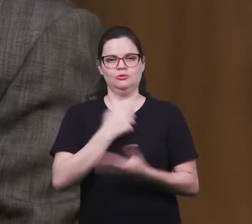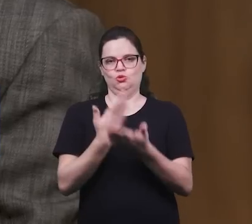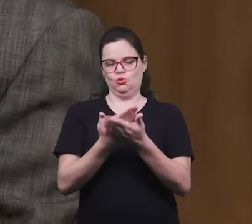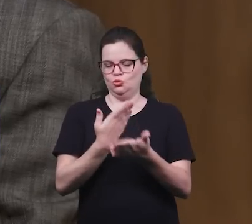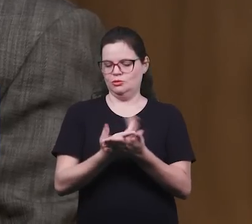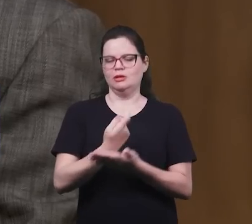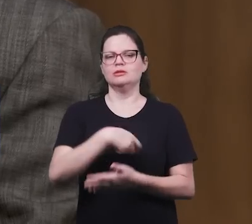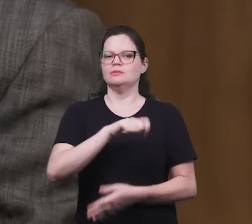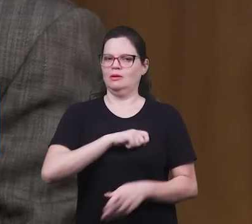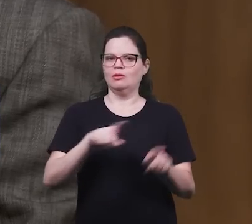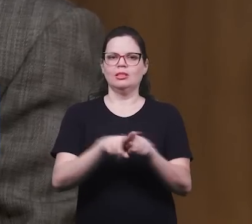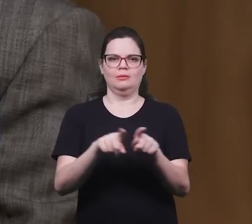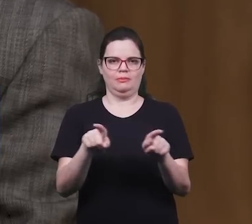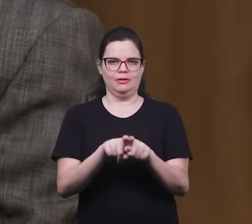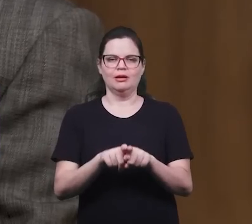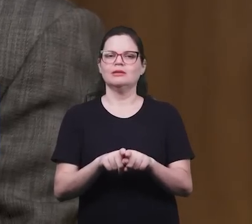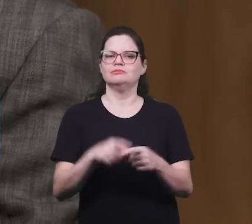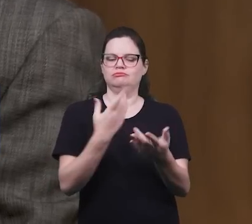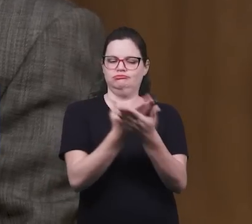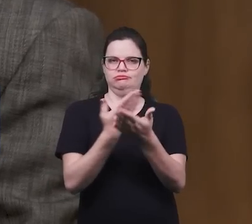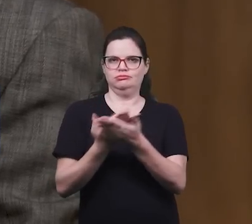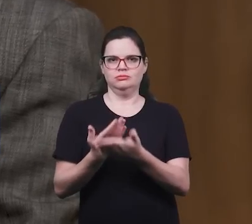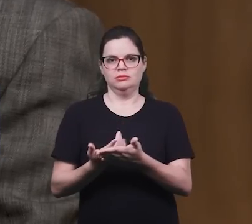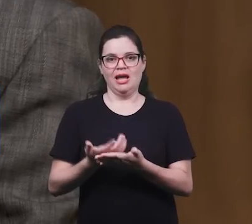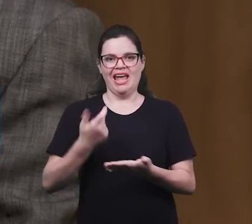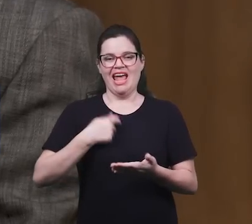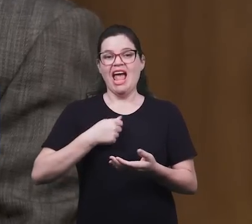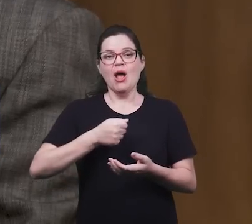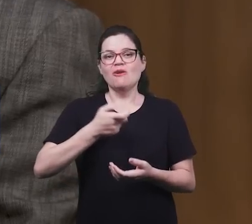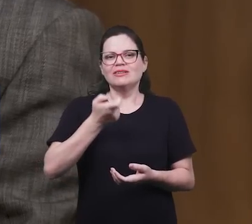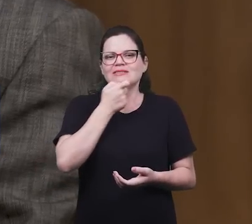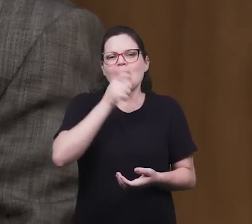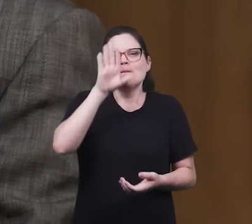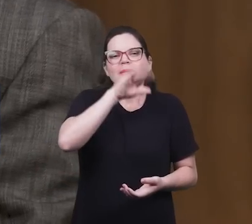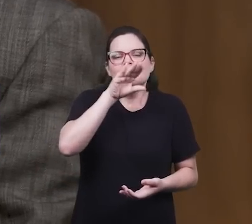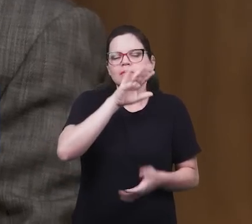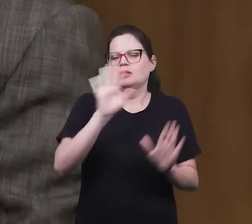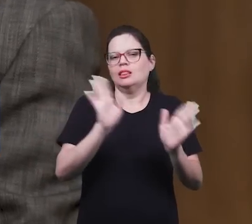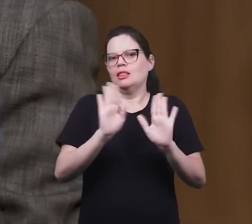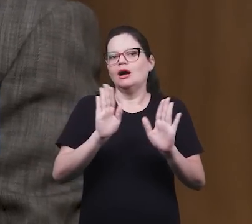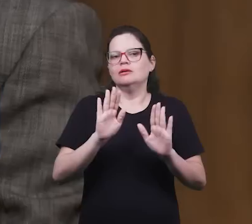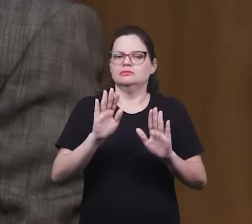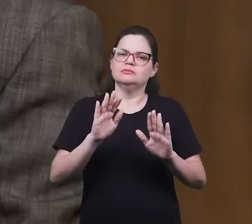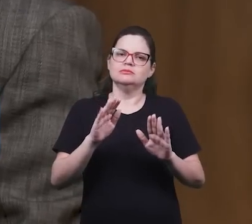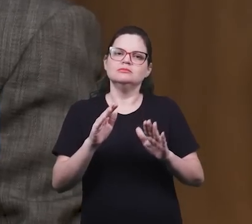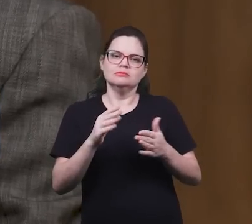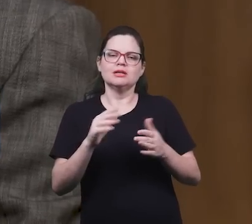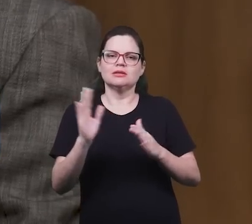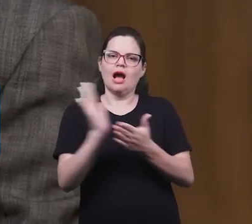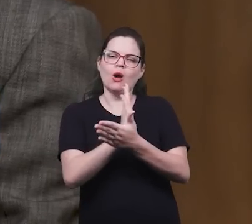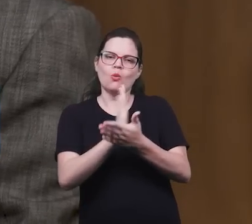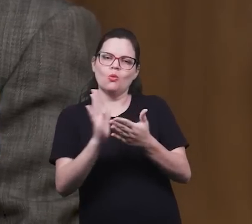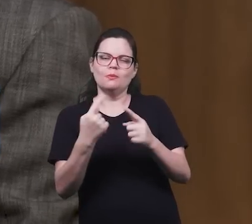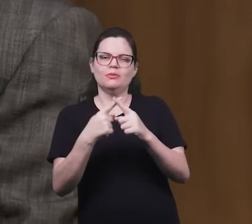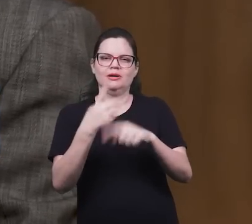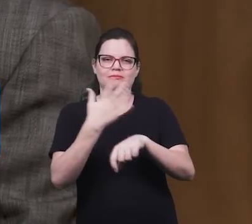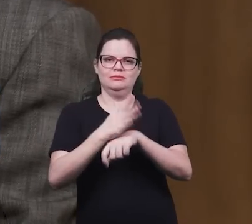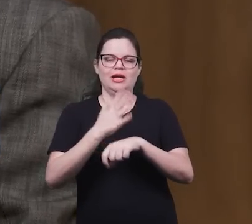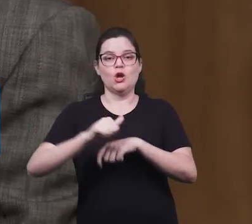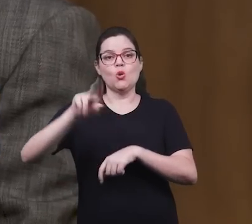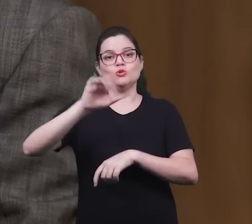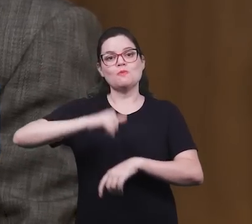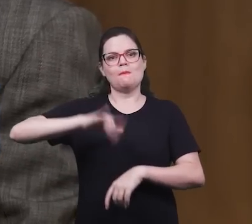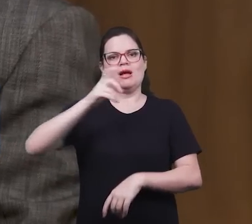espanhol também, e eu não falo muito hoje espanhol porque é falta de prática, porque eu uso muito